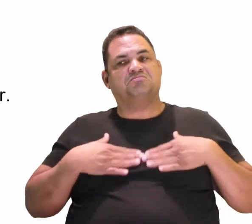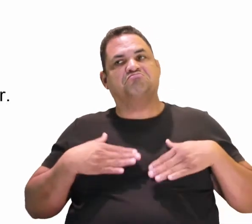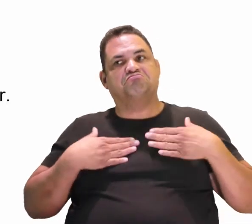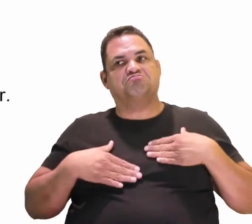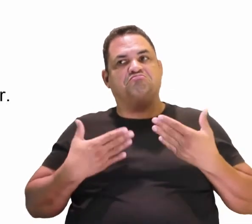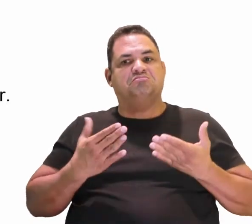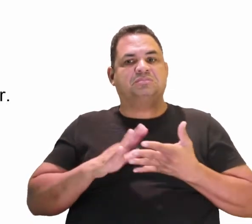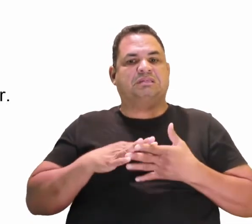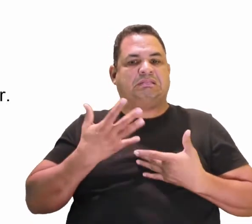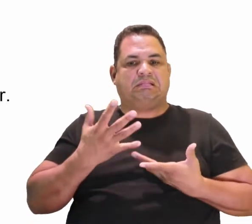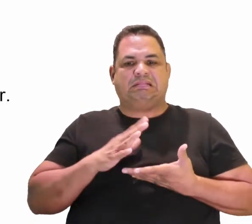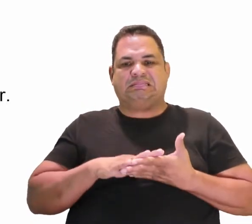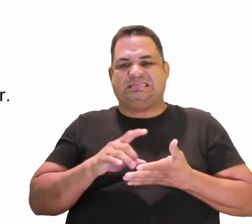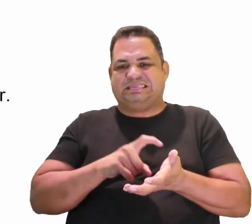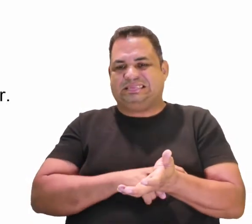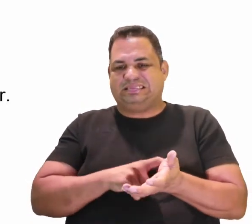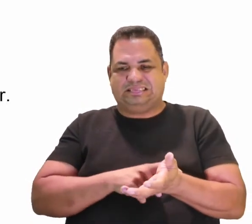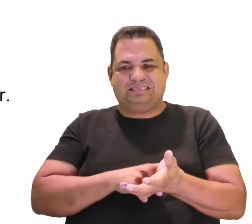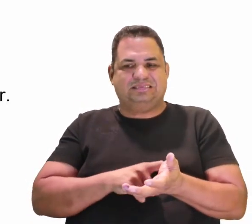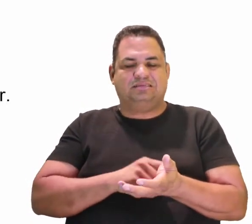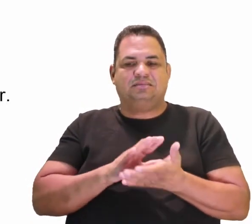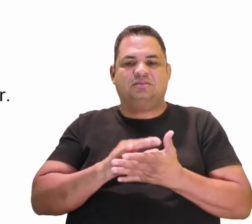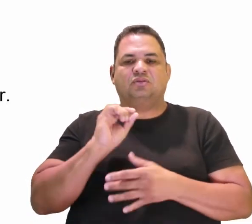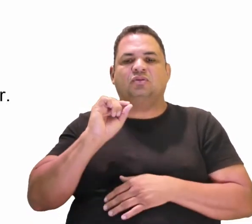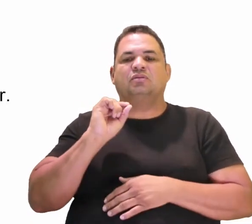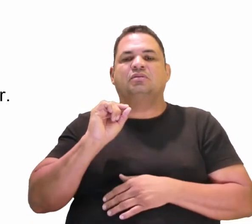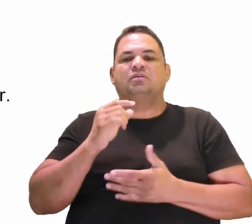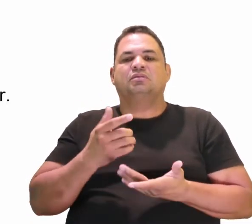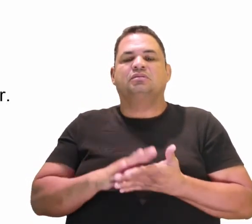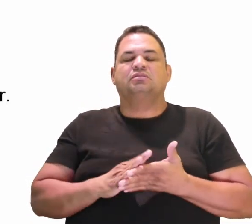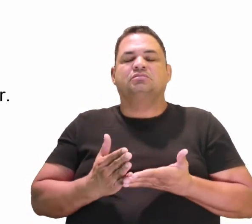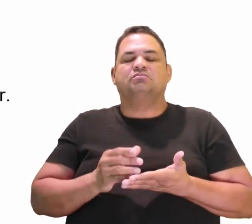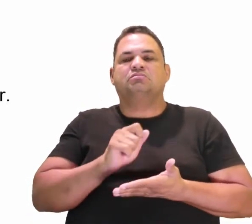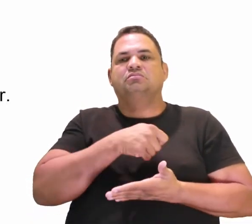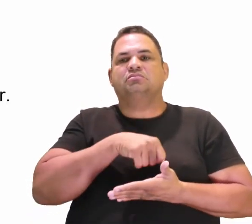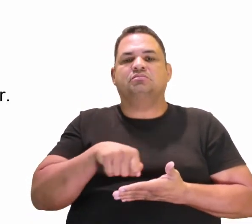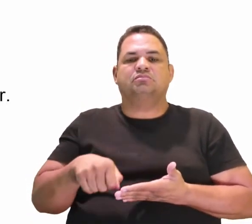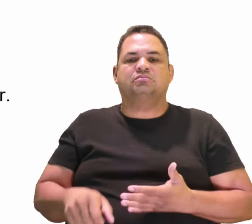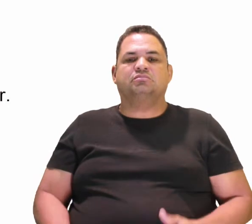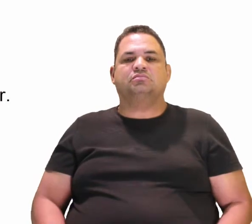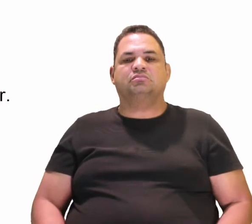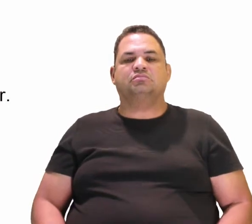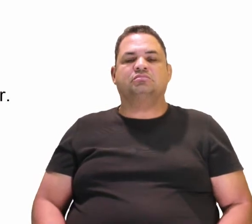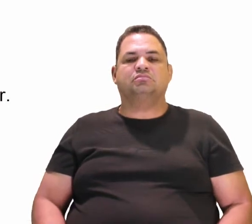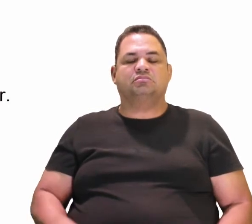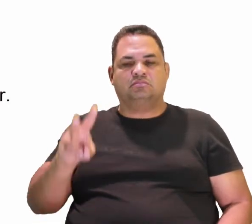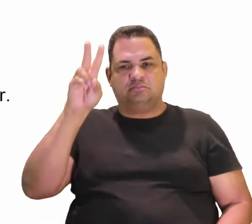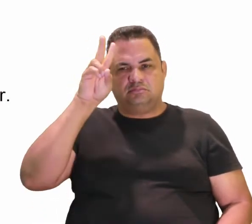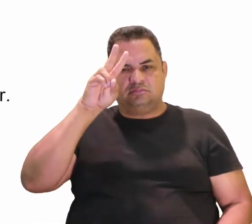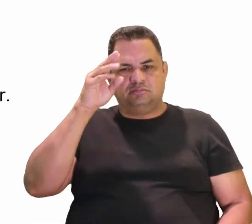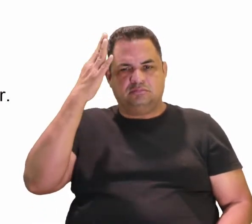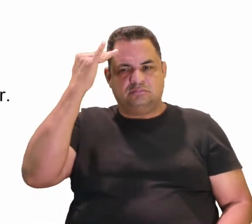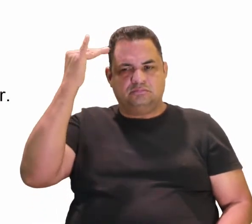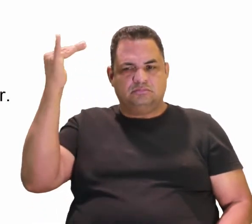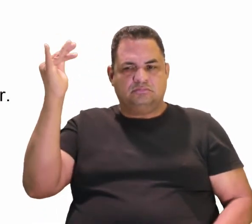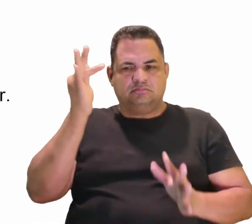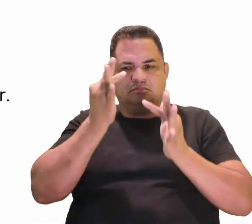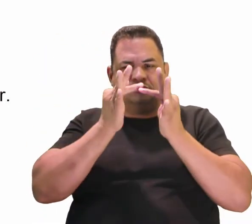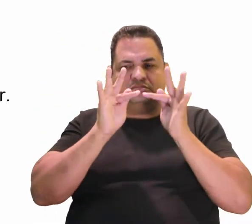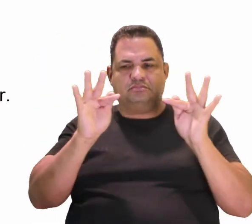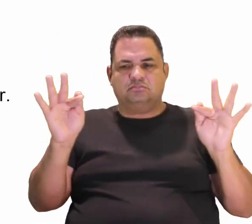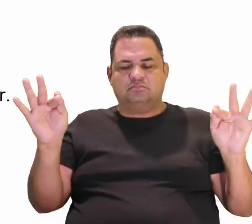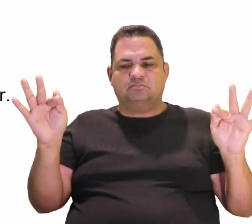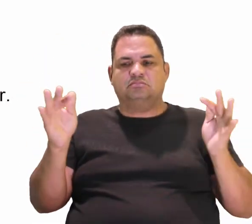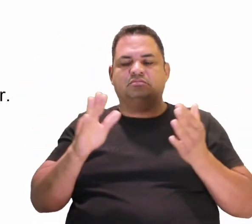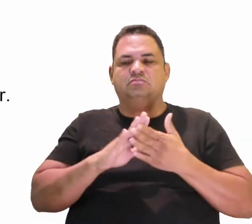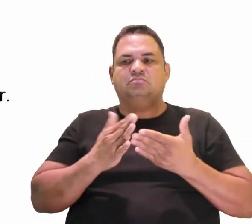de estresse aí, né? Então, o que que a gente poderia colocar? Lembra daquela famosa frase que